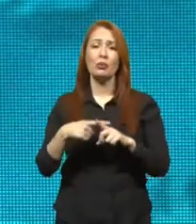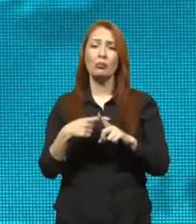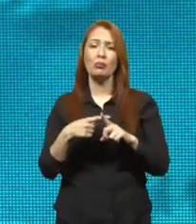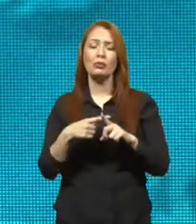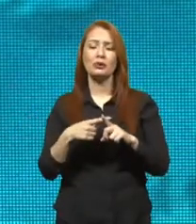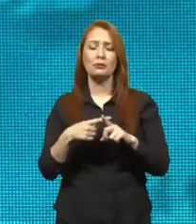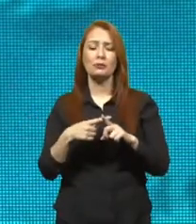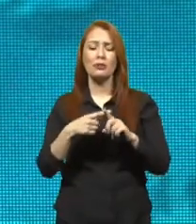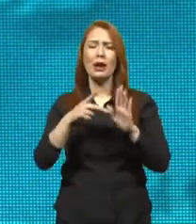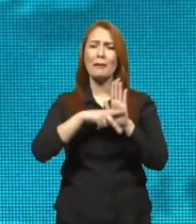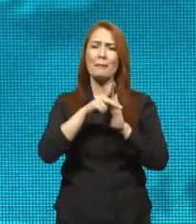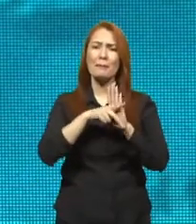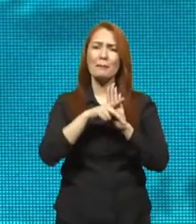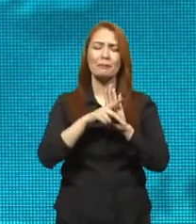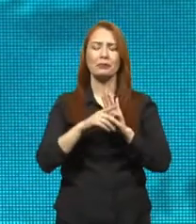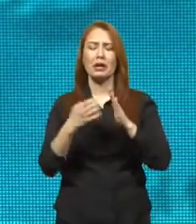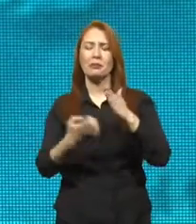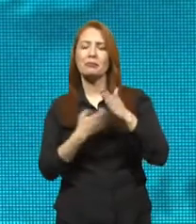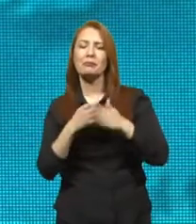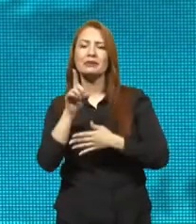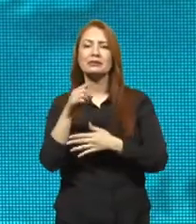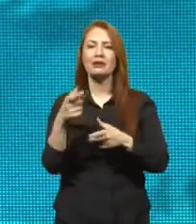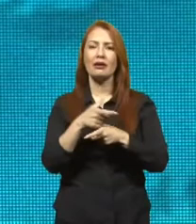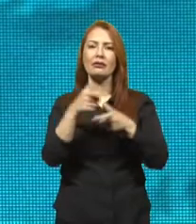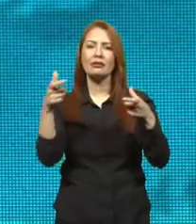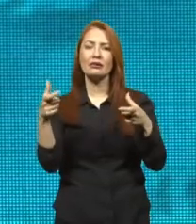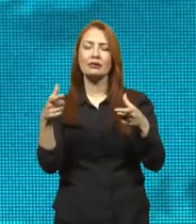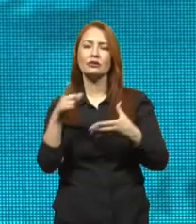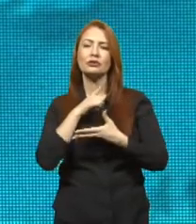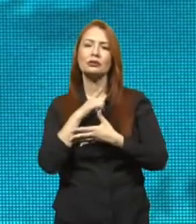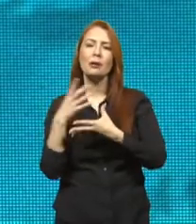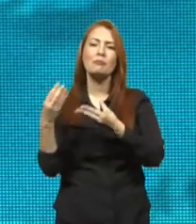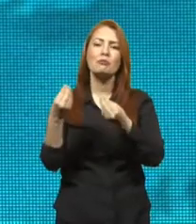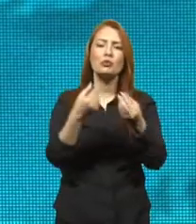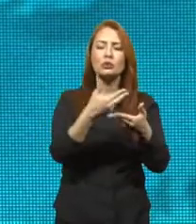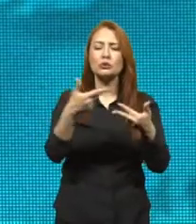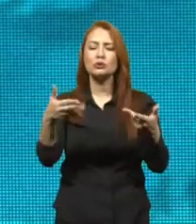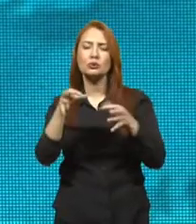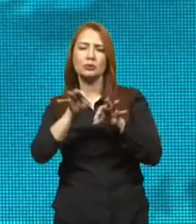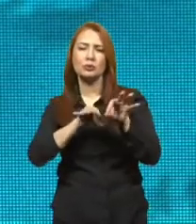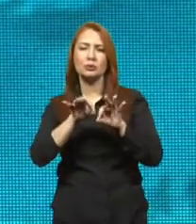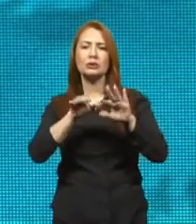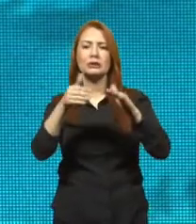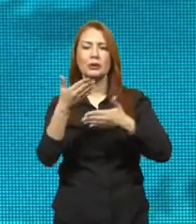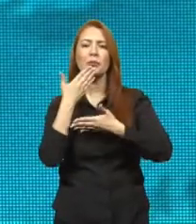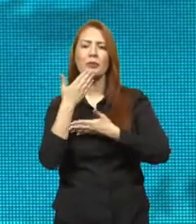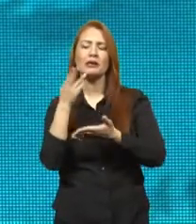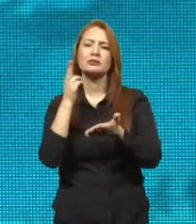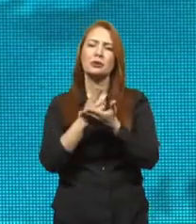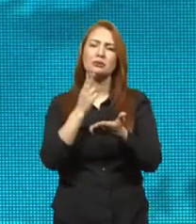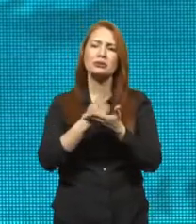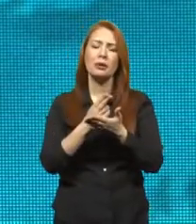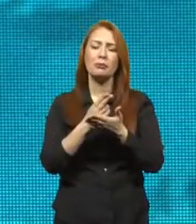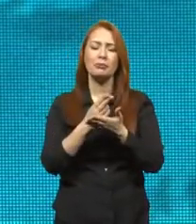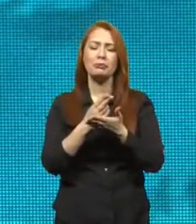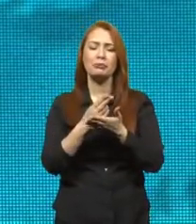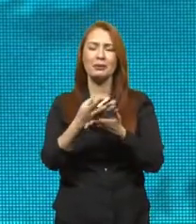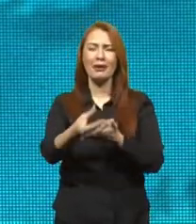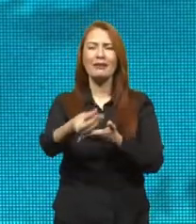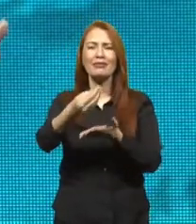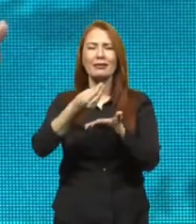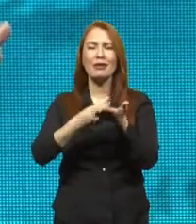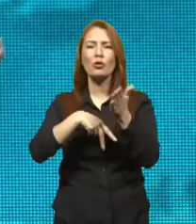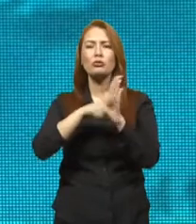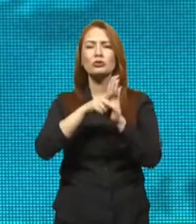muitos projetos, muita coisa acontecendo. E tem muitas instâncias que tem que, uhum. que, tem que aprovar. Né? Legal. Então, a gente pede sempre isso. Mas a ferramenta